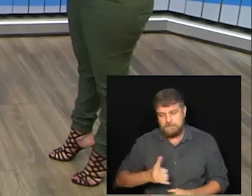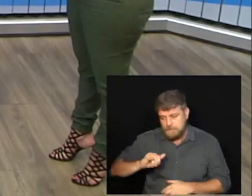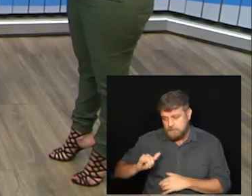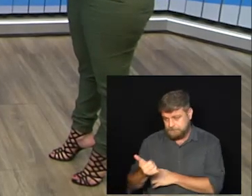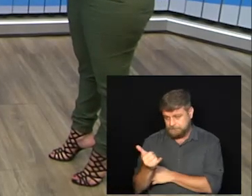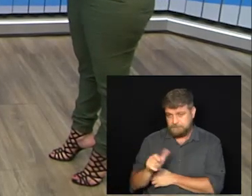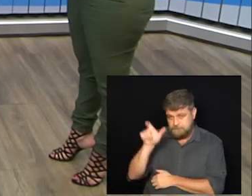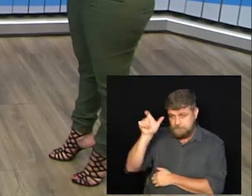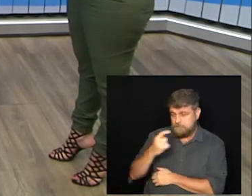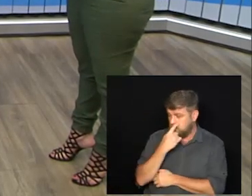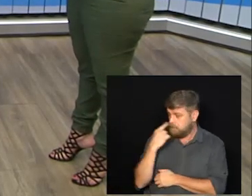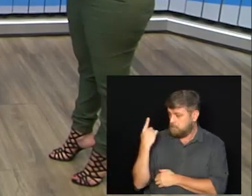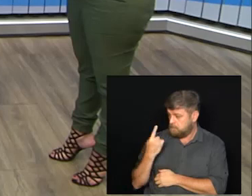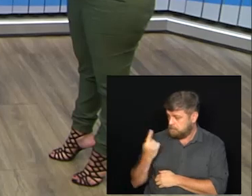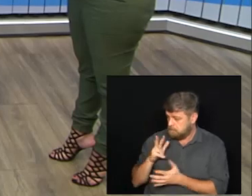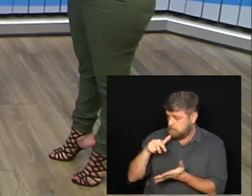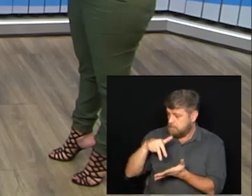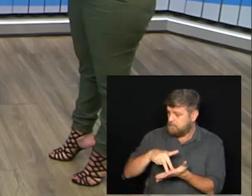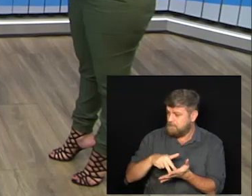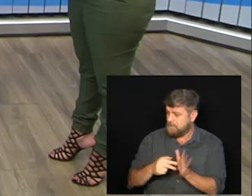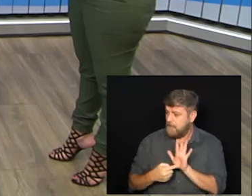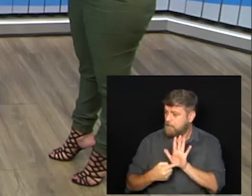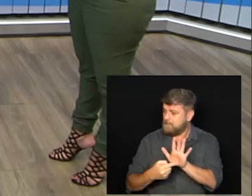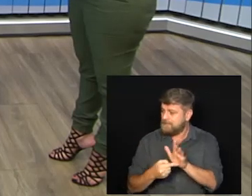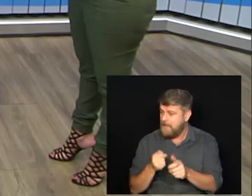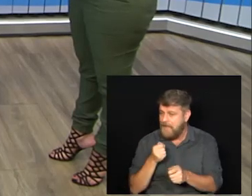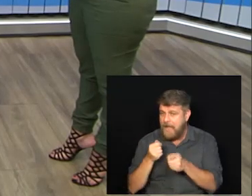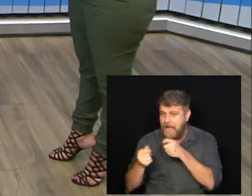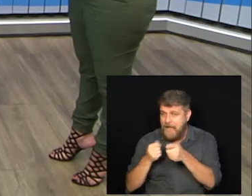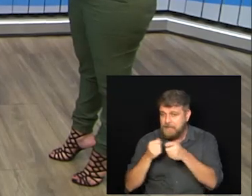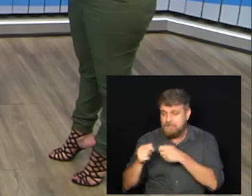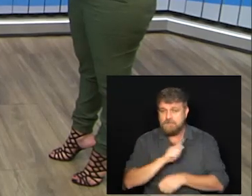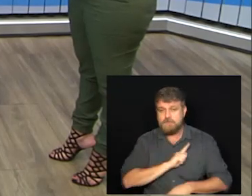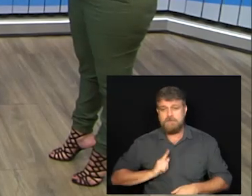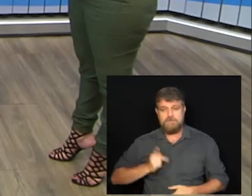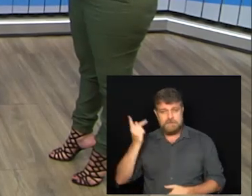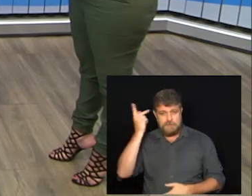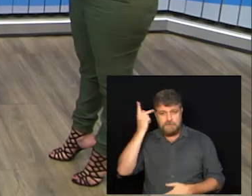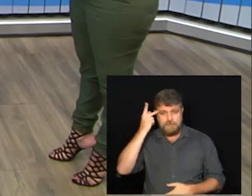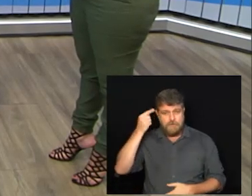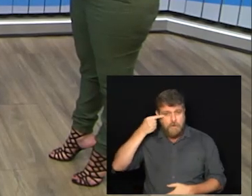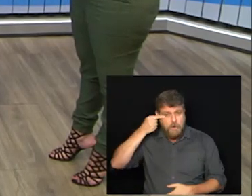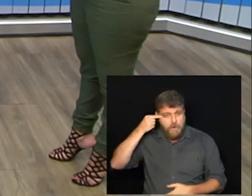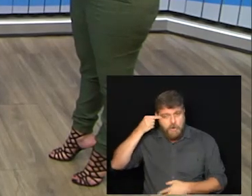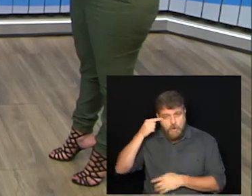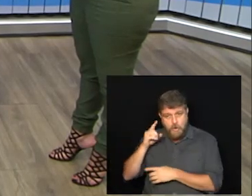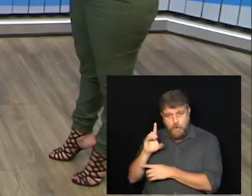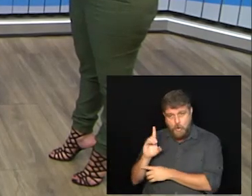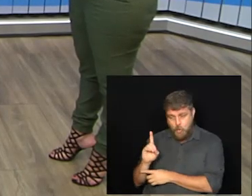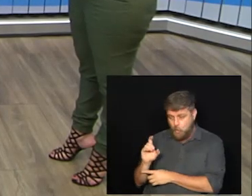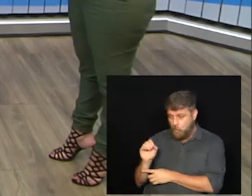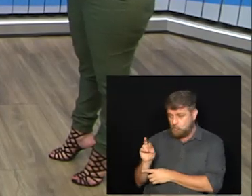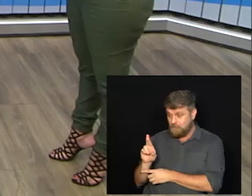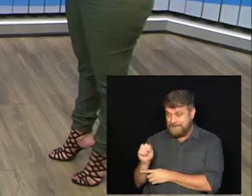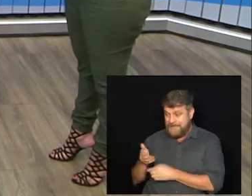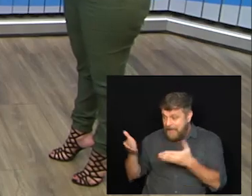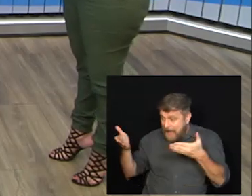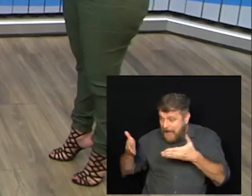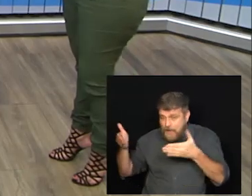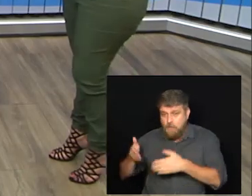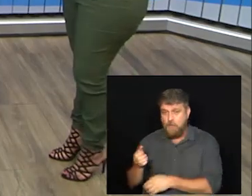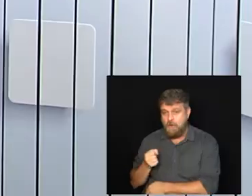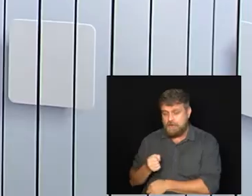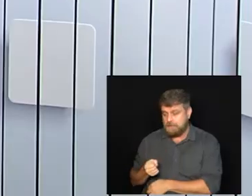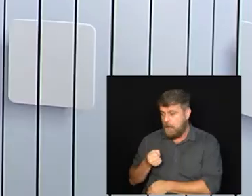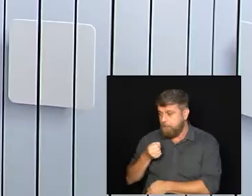no estúdio para a gente repercutir a entrevista coletiva do governador do estado, João Dória, que acontece neste momento,